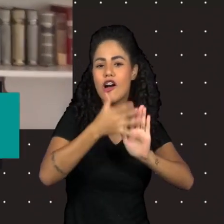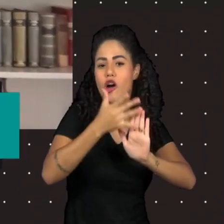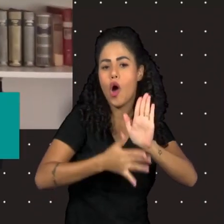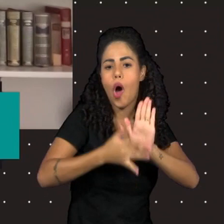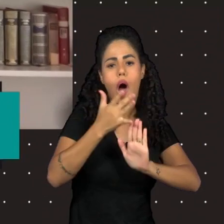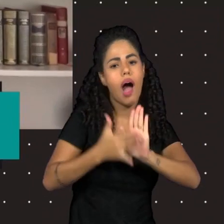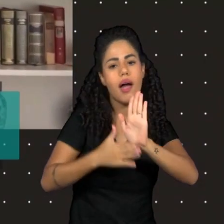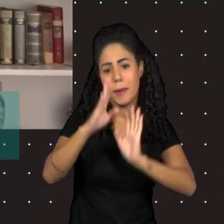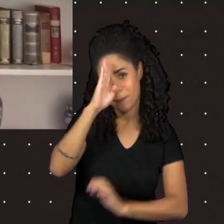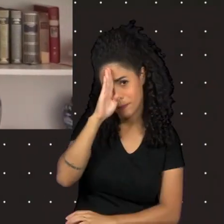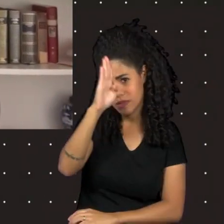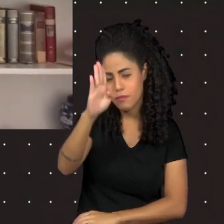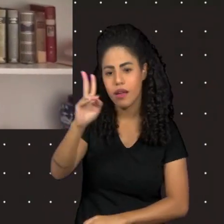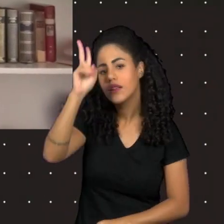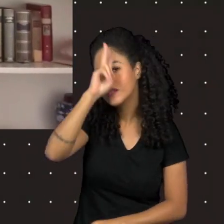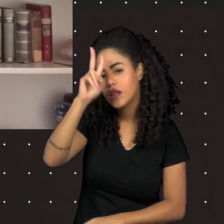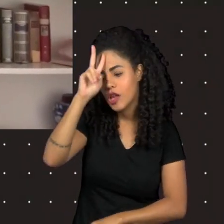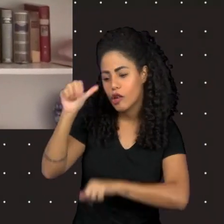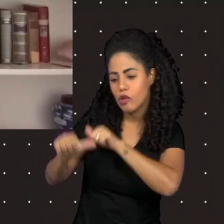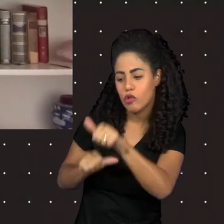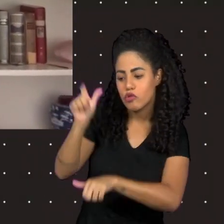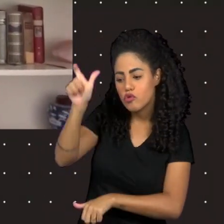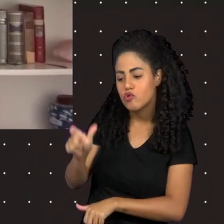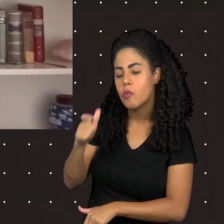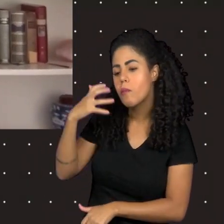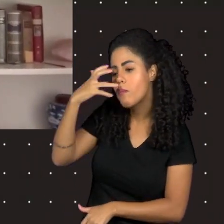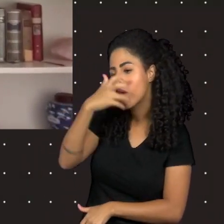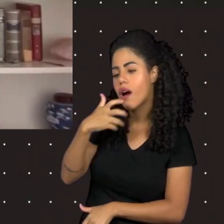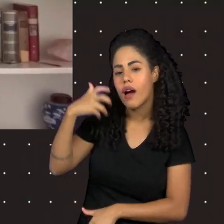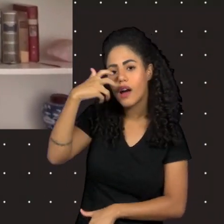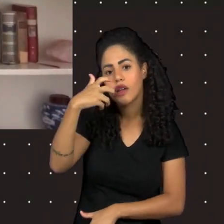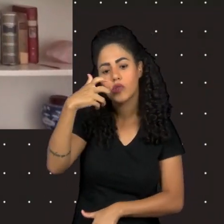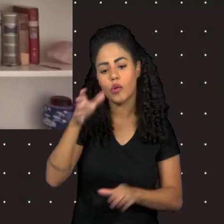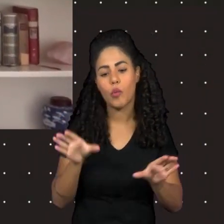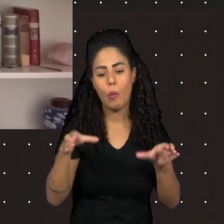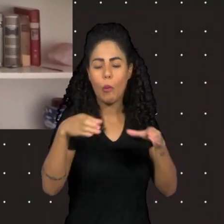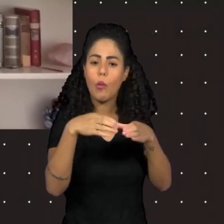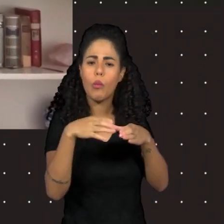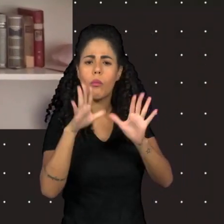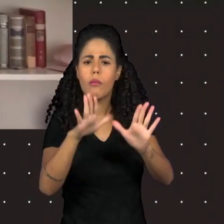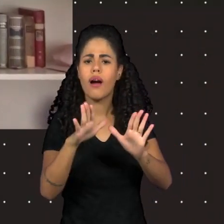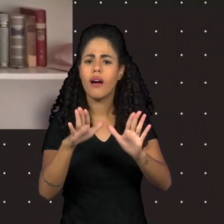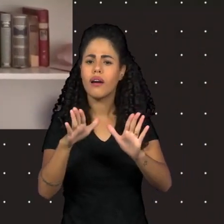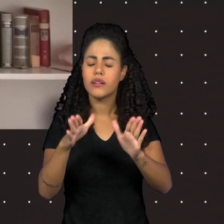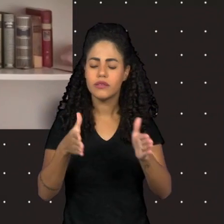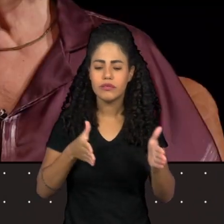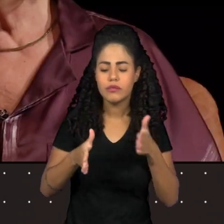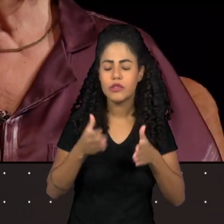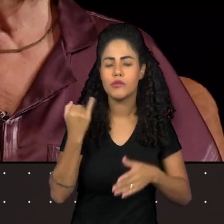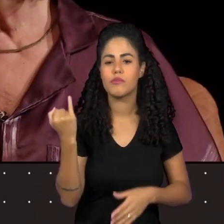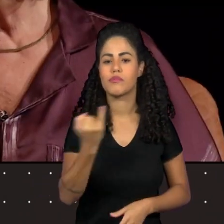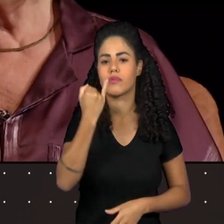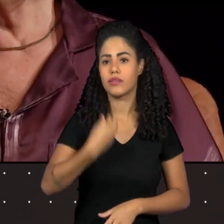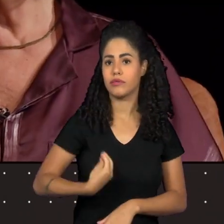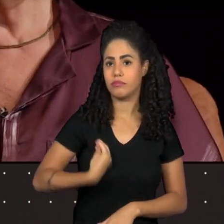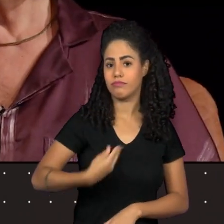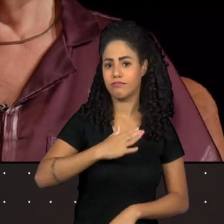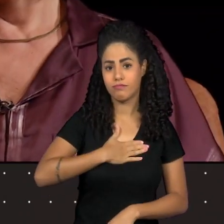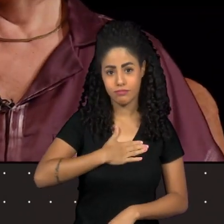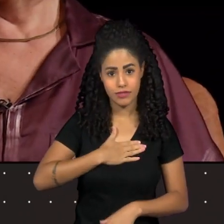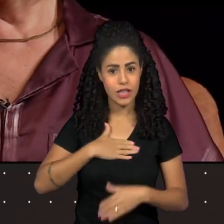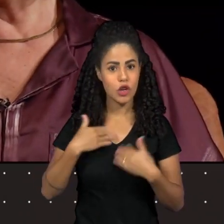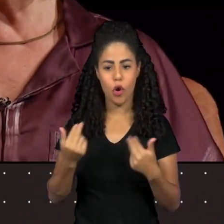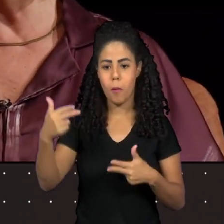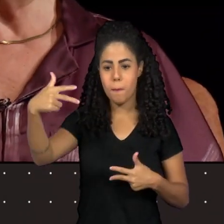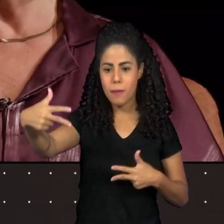foi transformar a história de uma cantora na história de um grupo. E um dos momentos mais emocionantes da minha vida foi chegar no